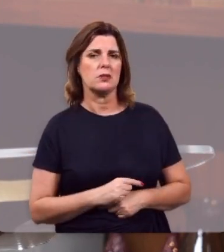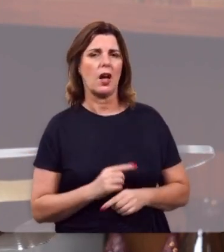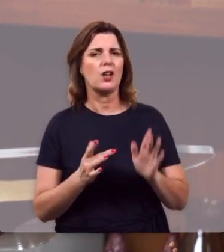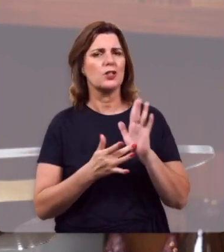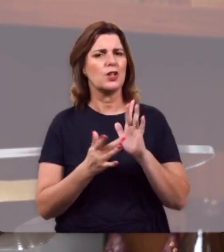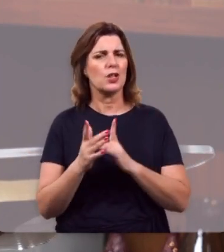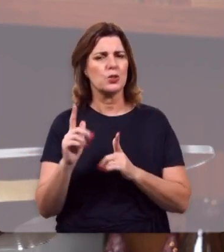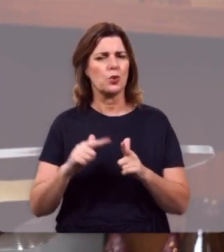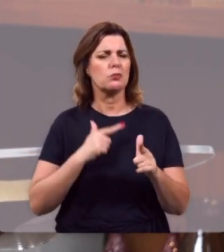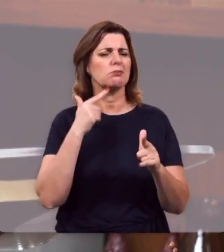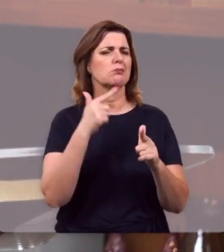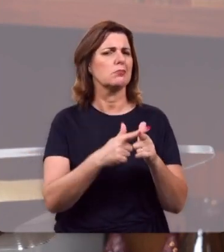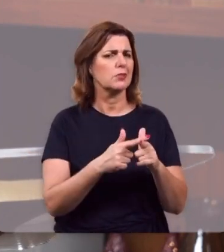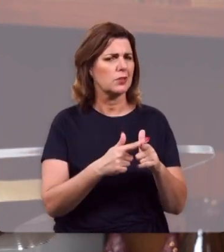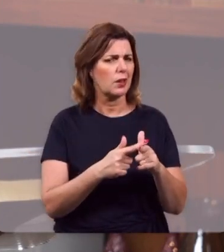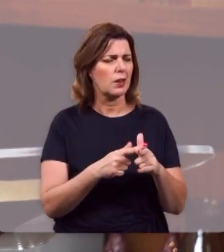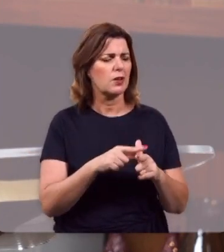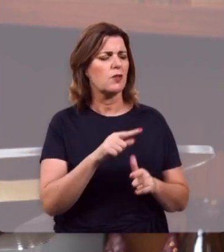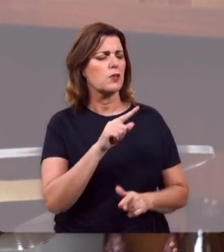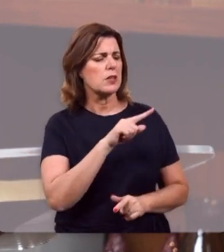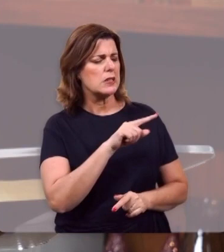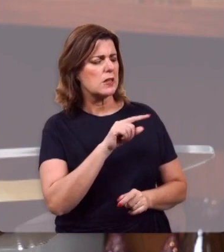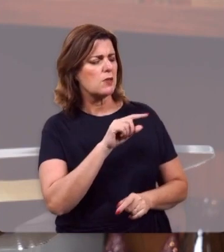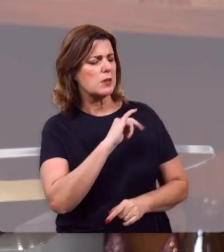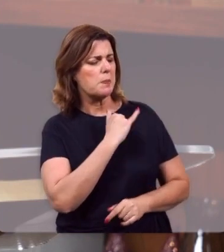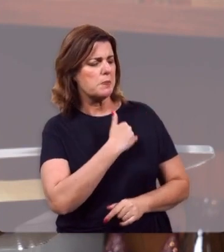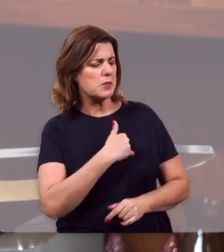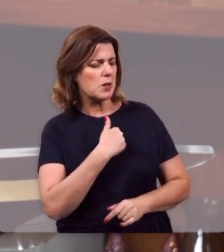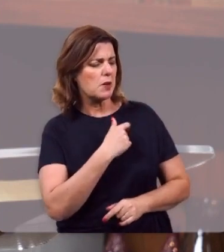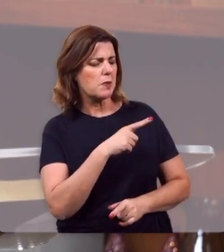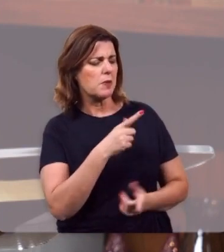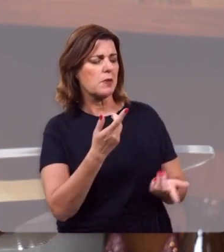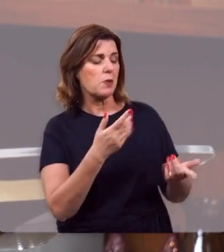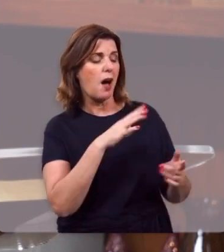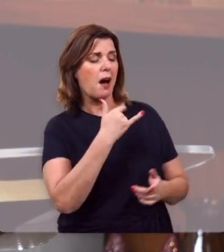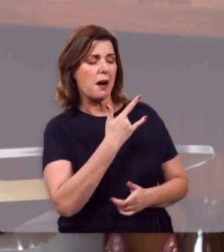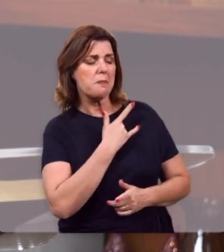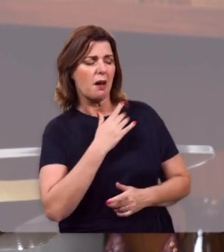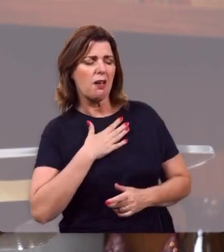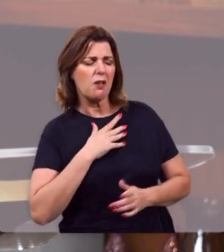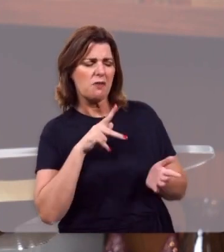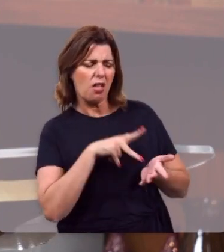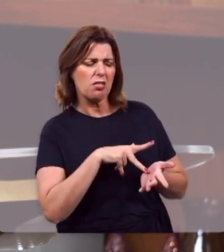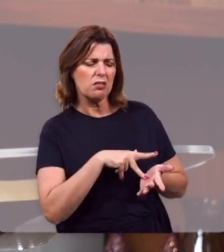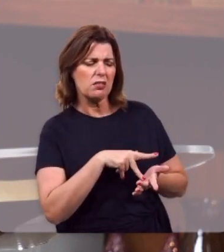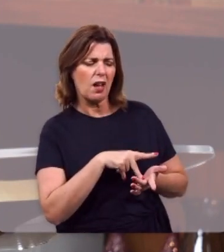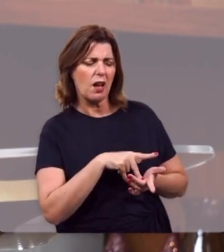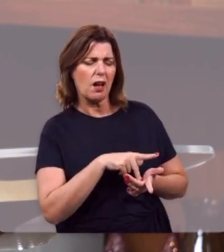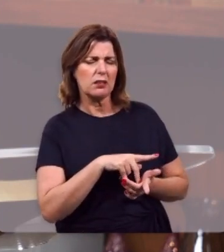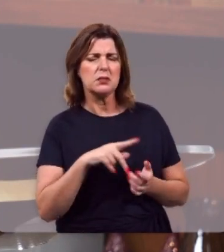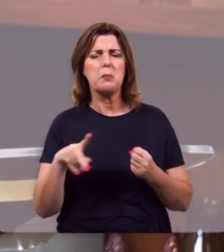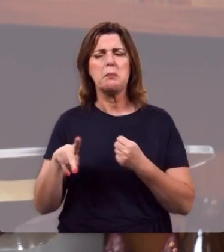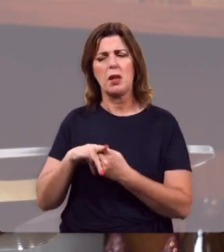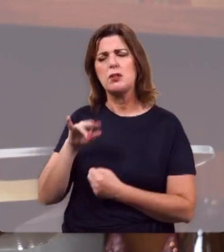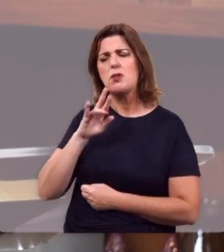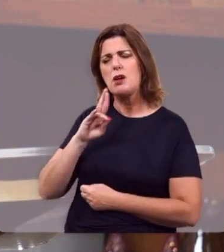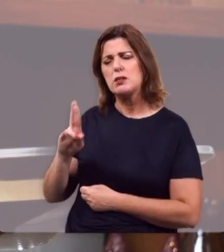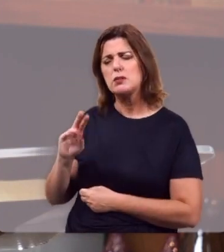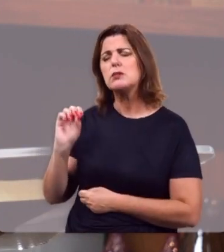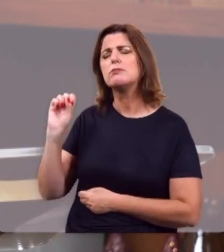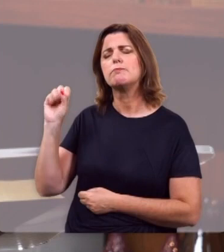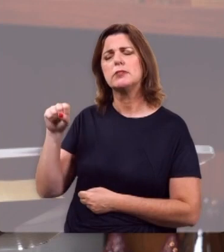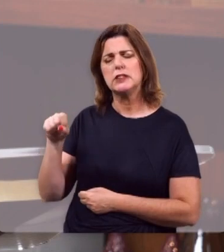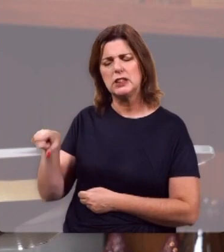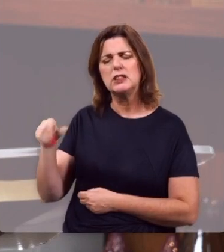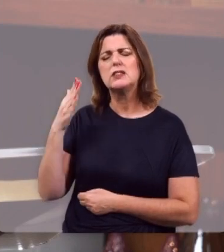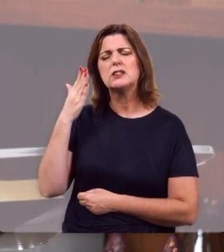Jesus perguntou a segunda vez: Simão, filho de João, tu me amas? Mas não pergunta se ama mais, só pergunta se ama. Pedro respondeu: sim, Senhor,